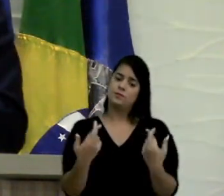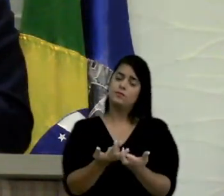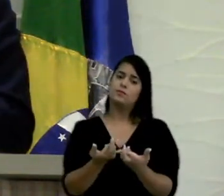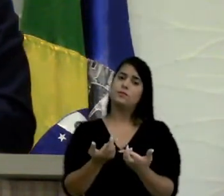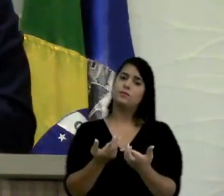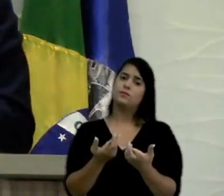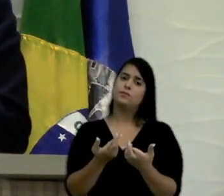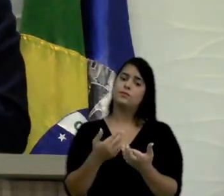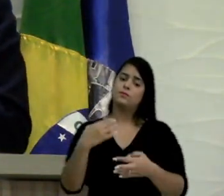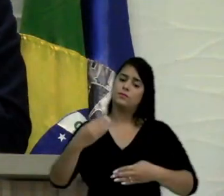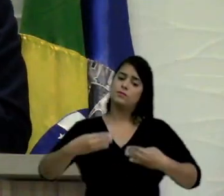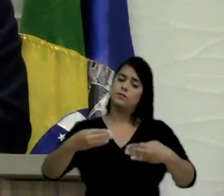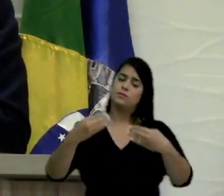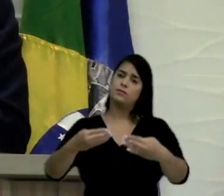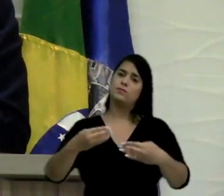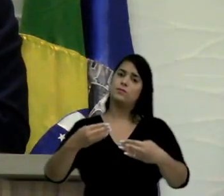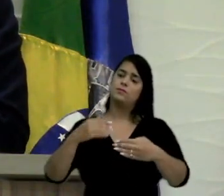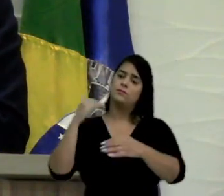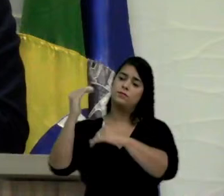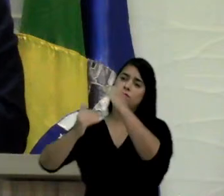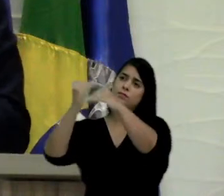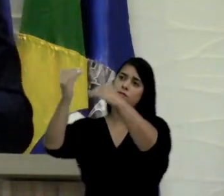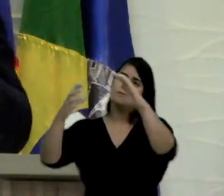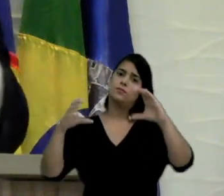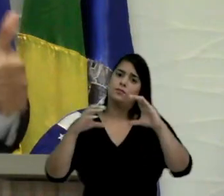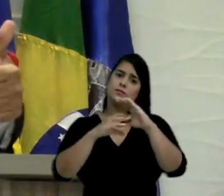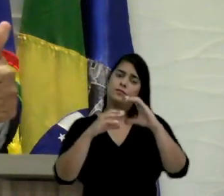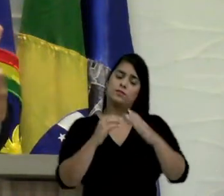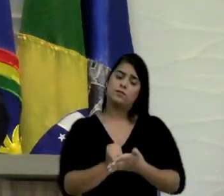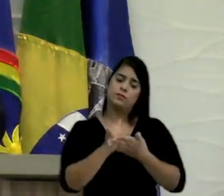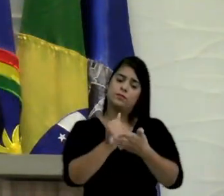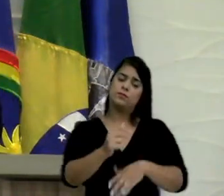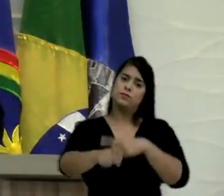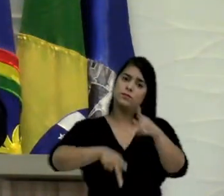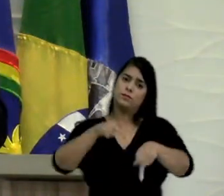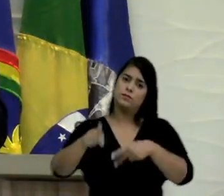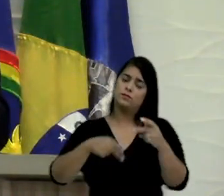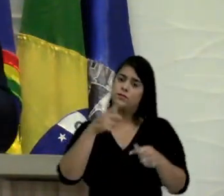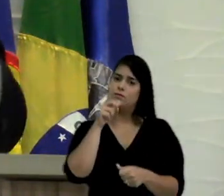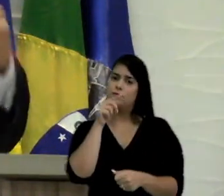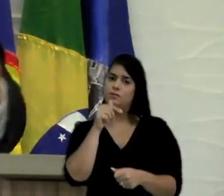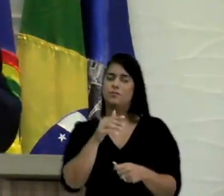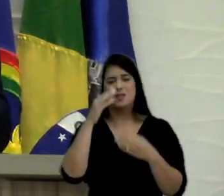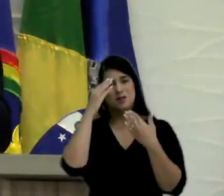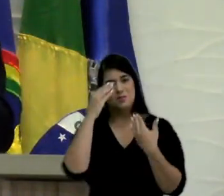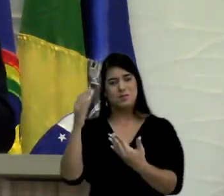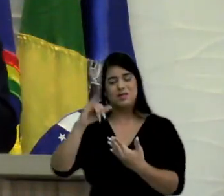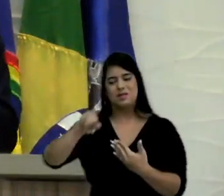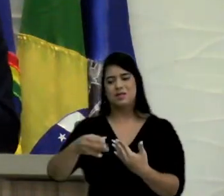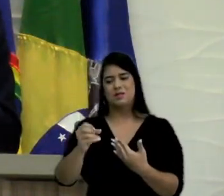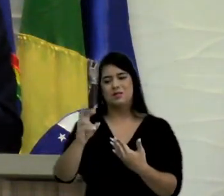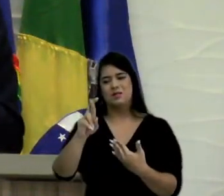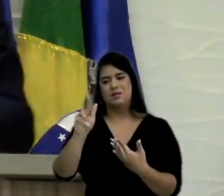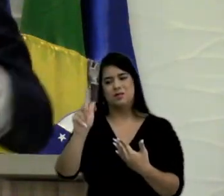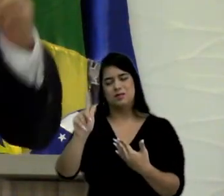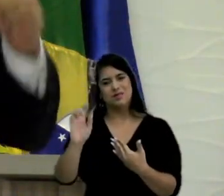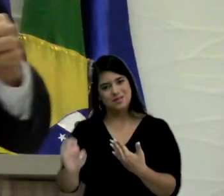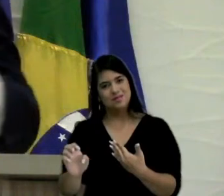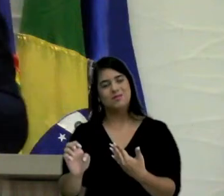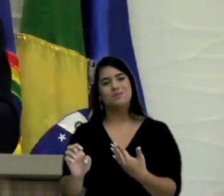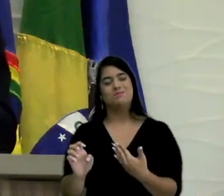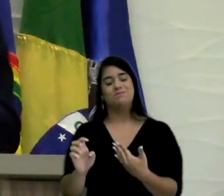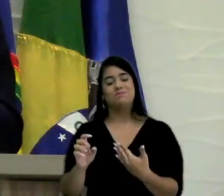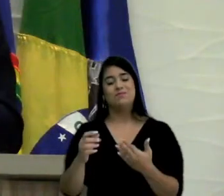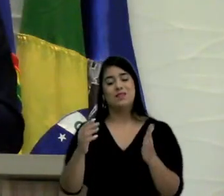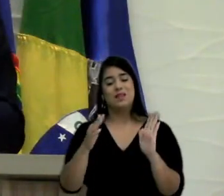Compesa para favorecer o povo são bent com a água então Obrigado Dr Jorge Dantas que o senhor continue encabeçando nessa pauta porque ela é muito